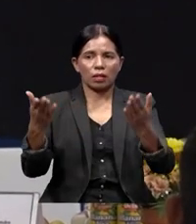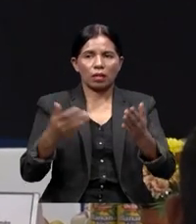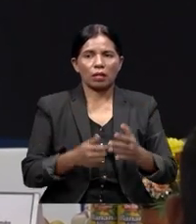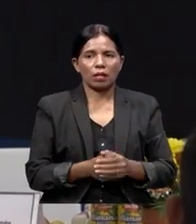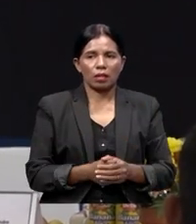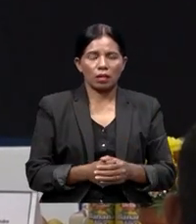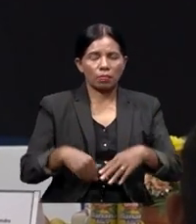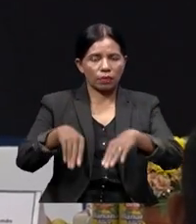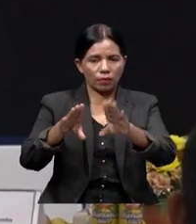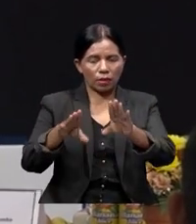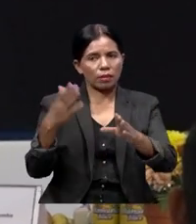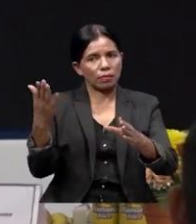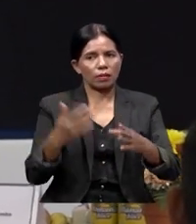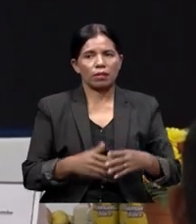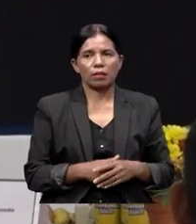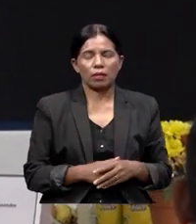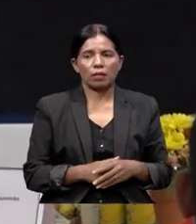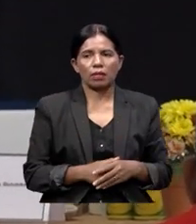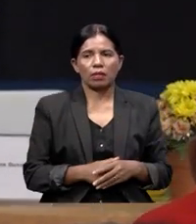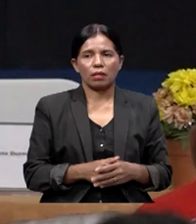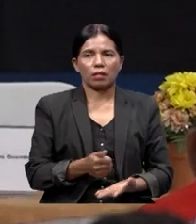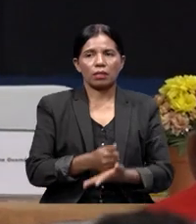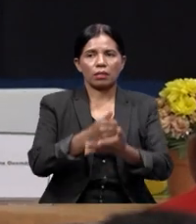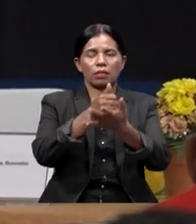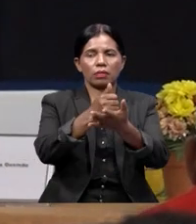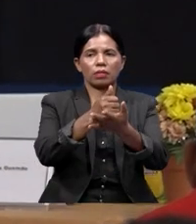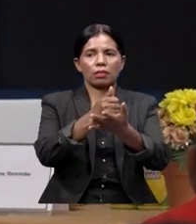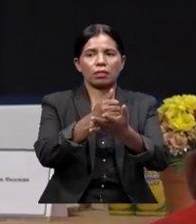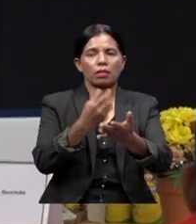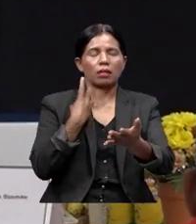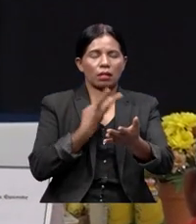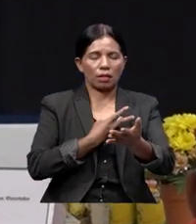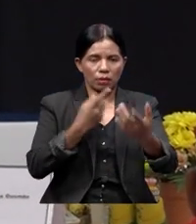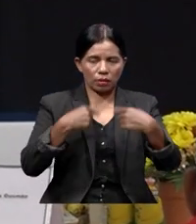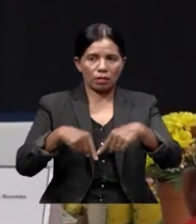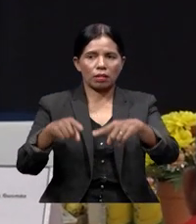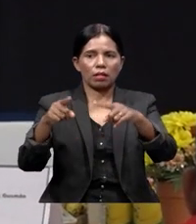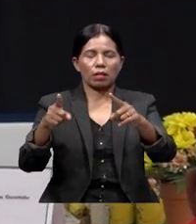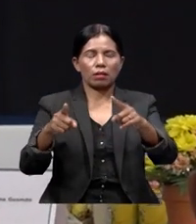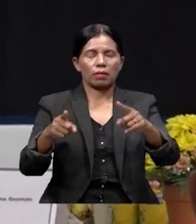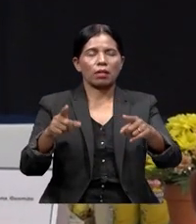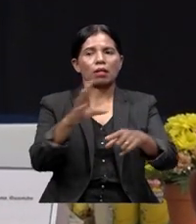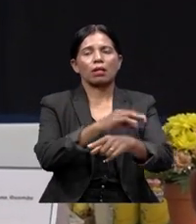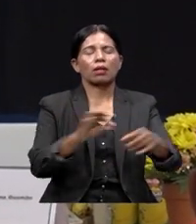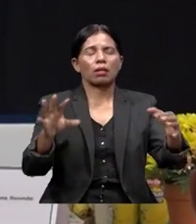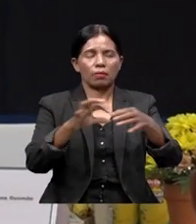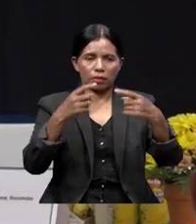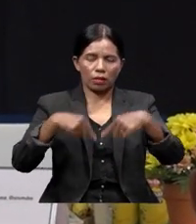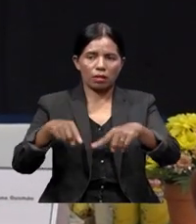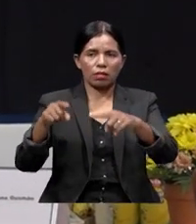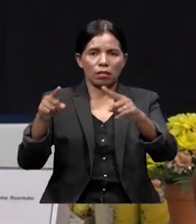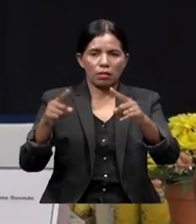faz ela ba, para ajudar a mim, a minha delegação em Balon,